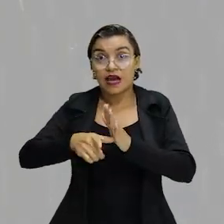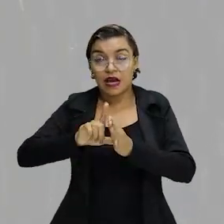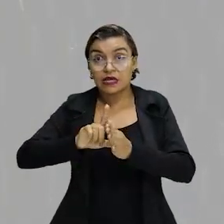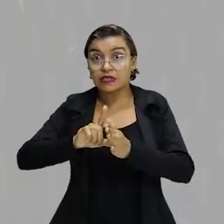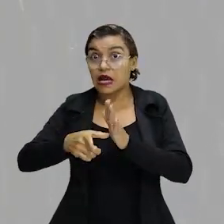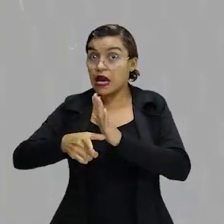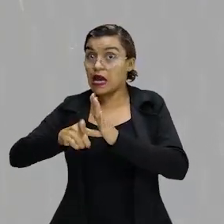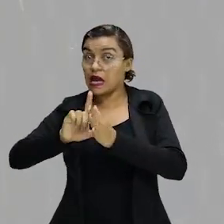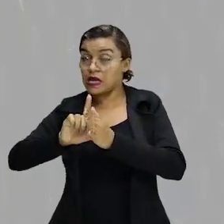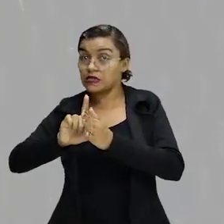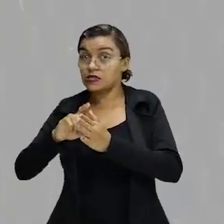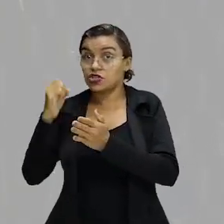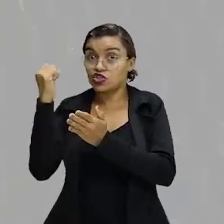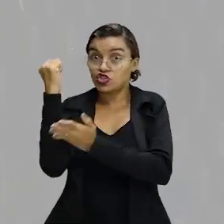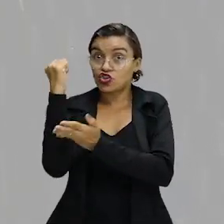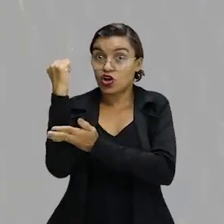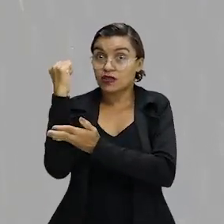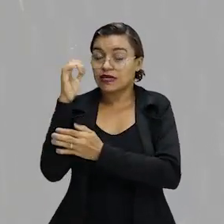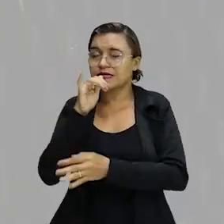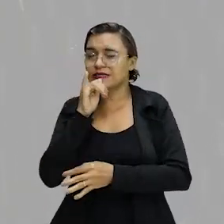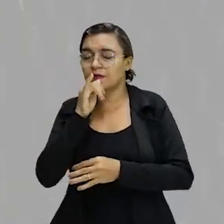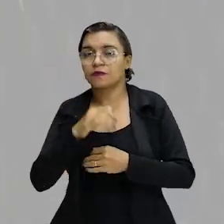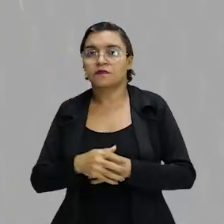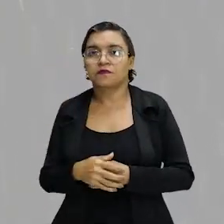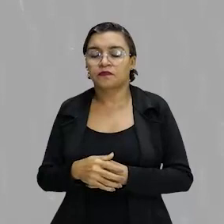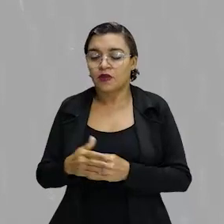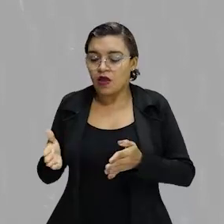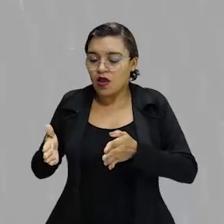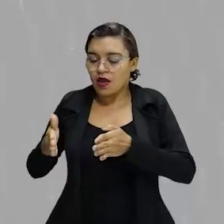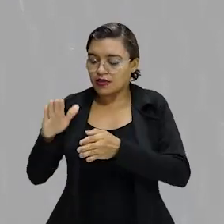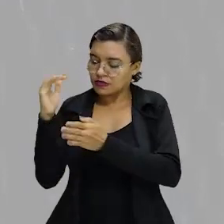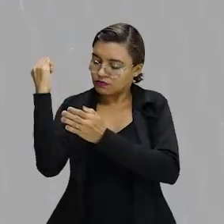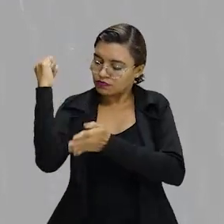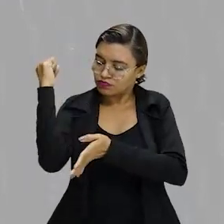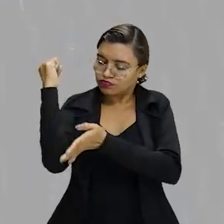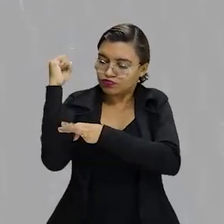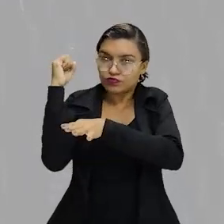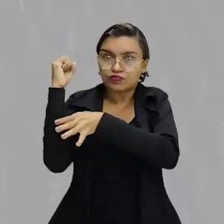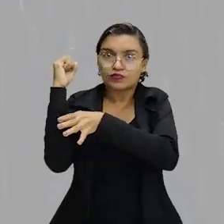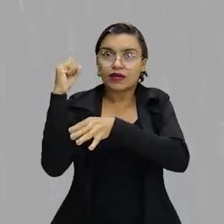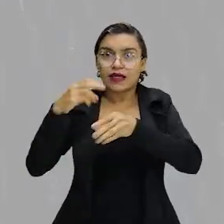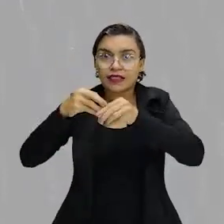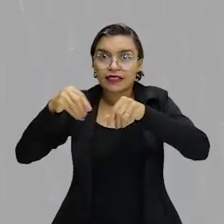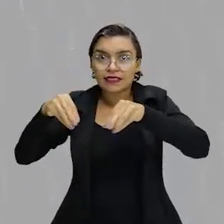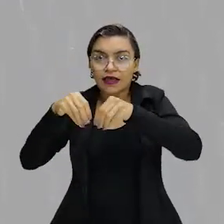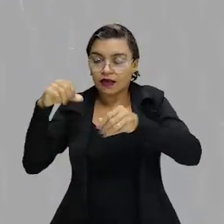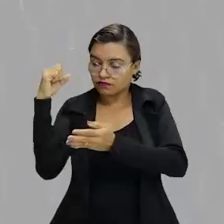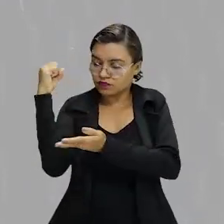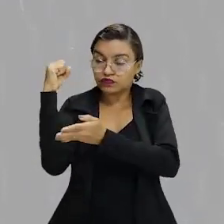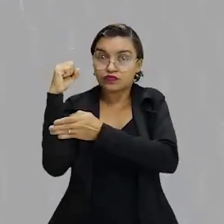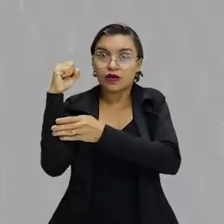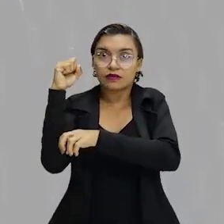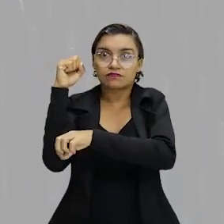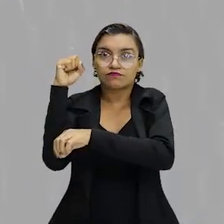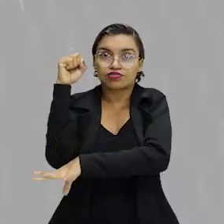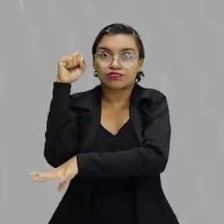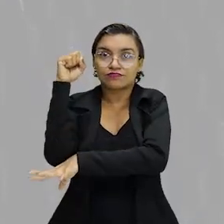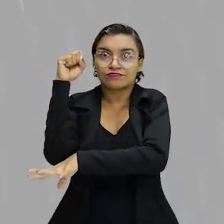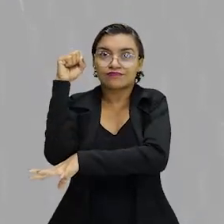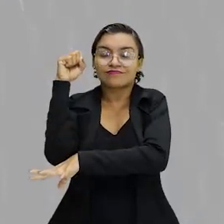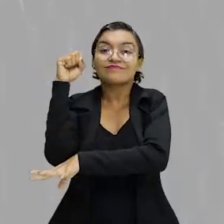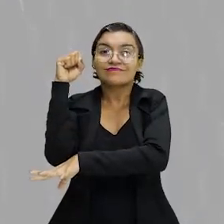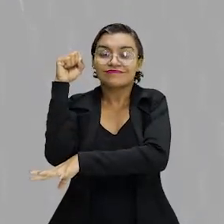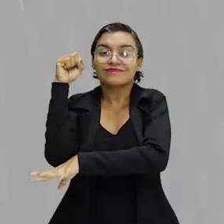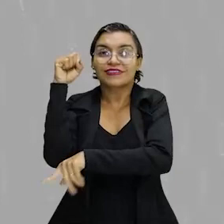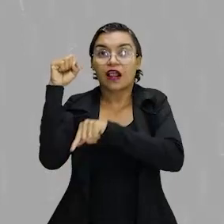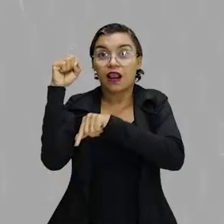galho, certo? E ali, naquele local que você colocou a terra, vai começar a nascer raízes Então ali você corta aquele galinho